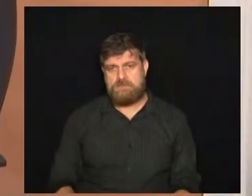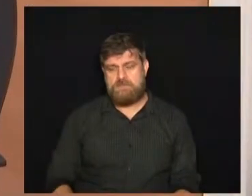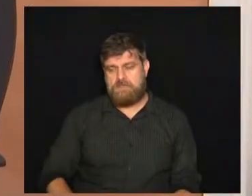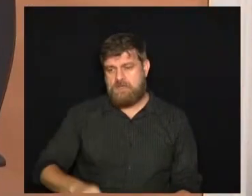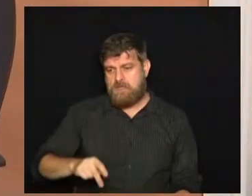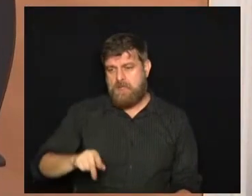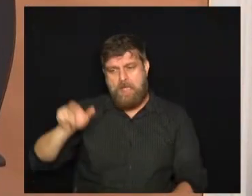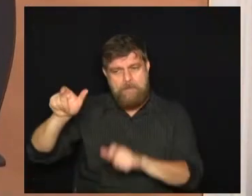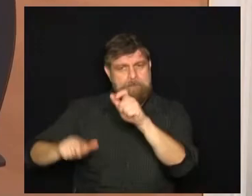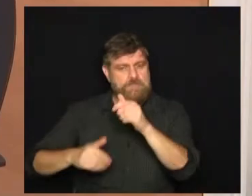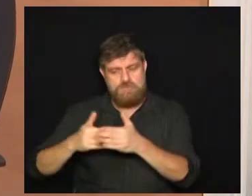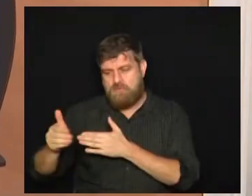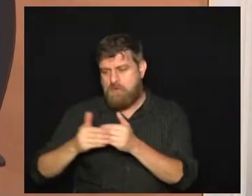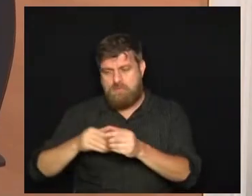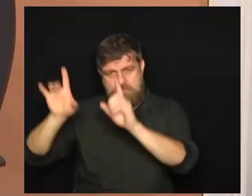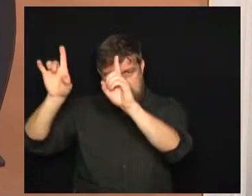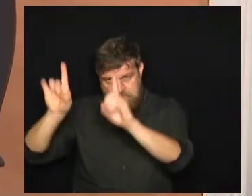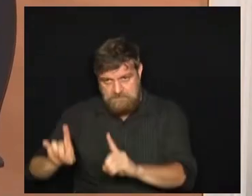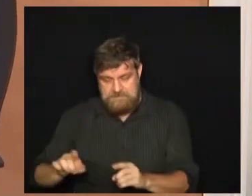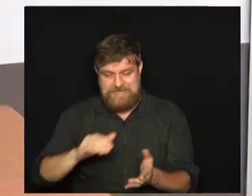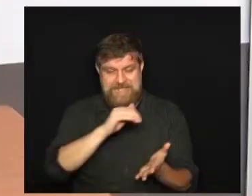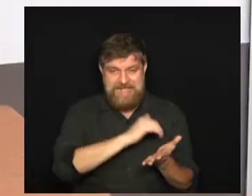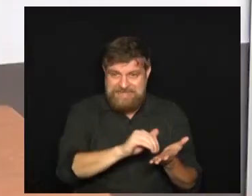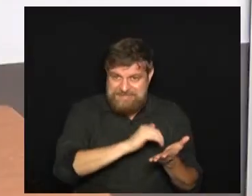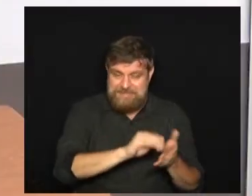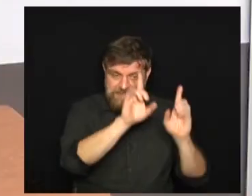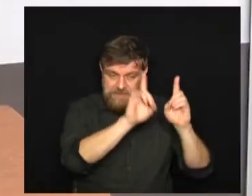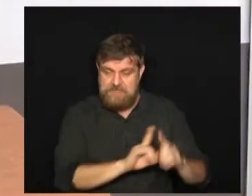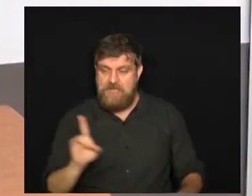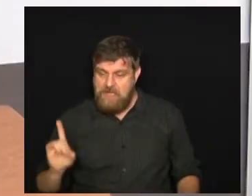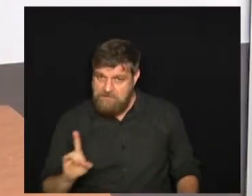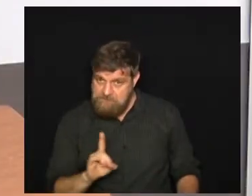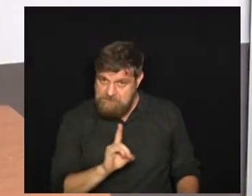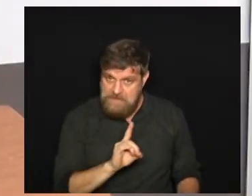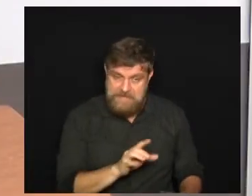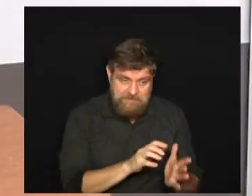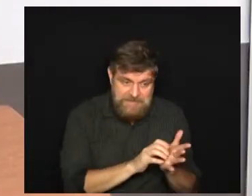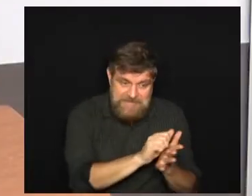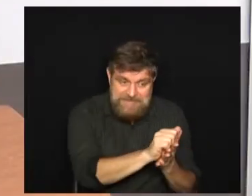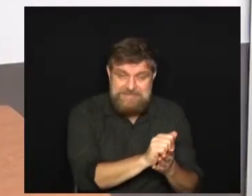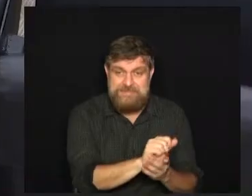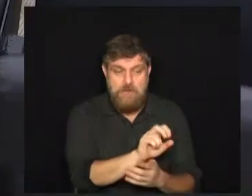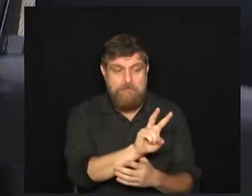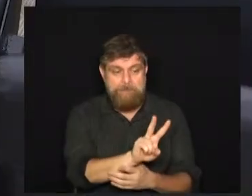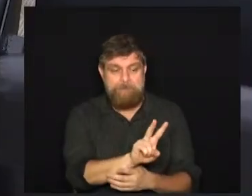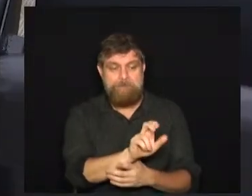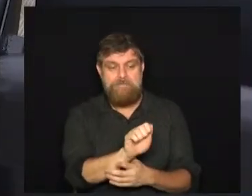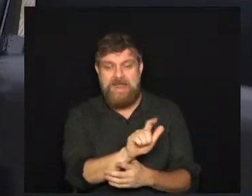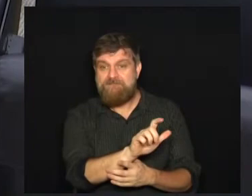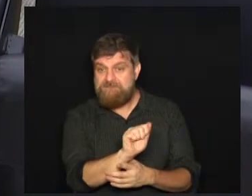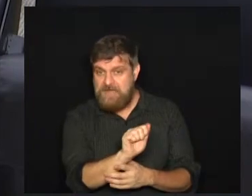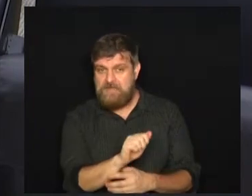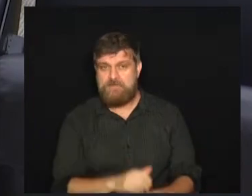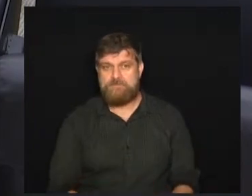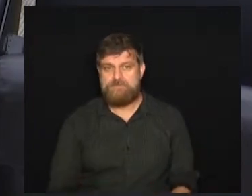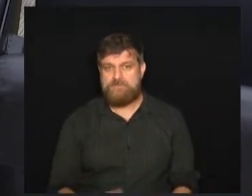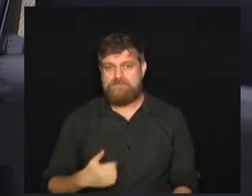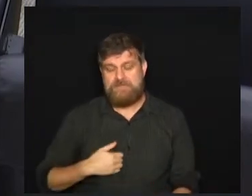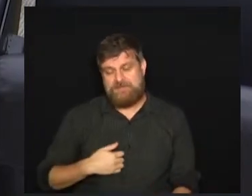com deficiência pode procurar a secretaria para se candidatar às vagas. A minha outra pergunta, não sei se eu